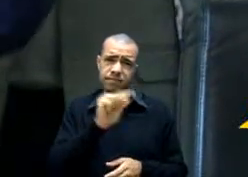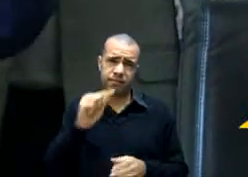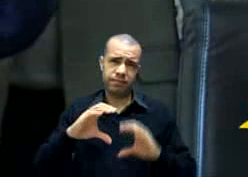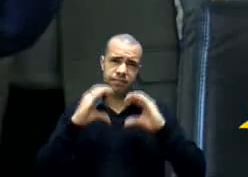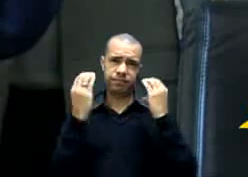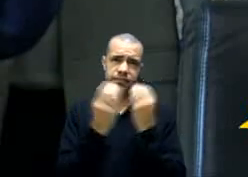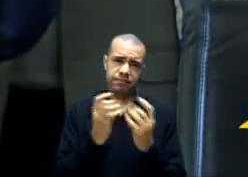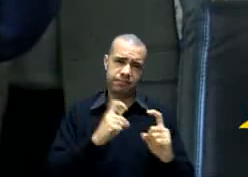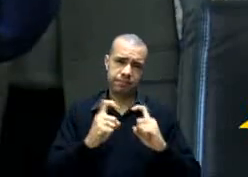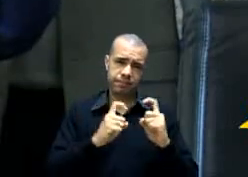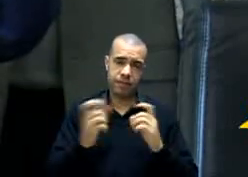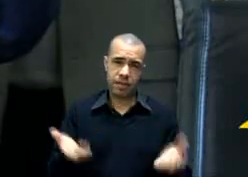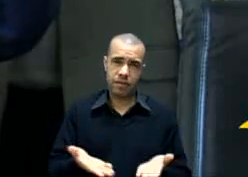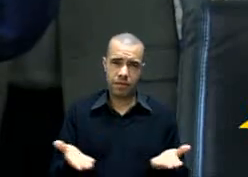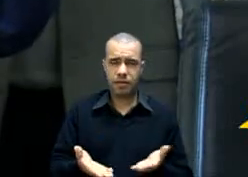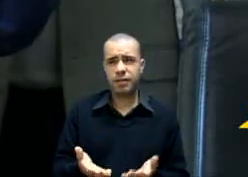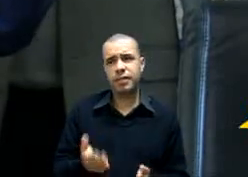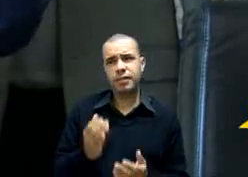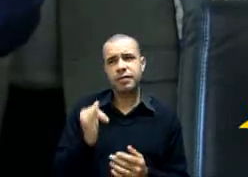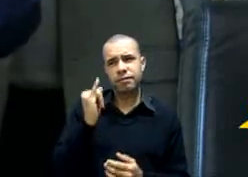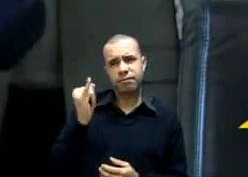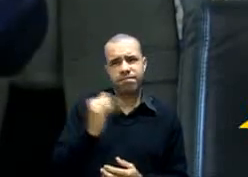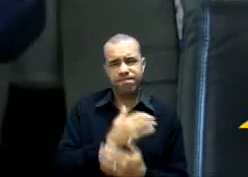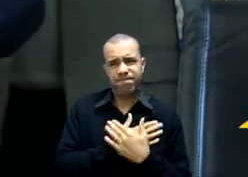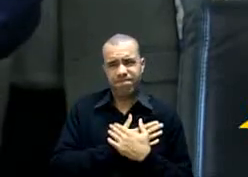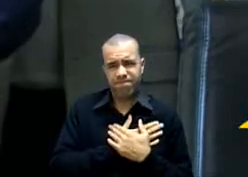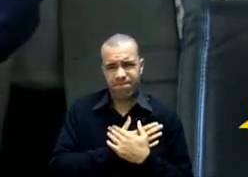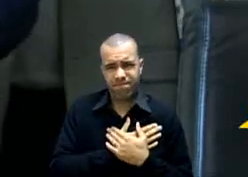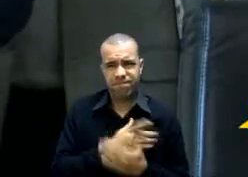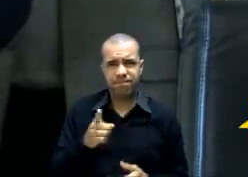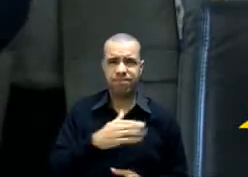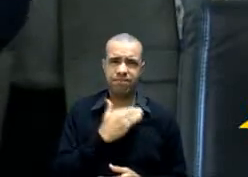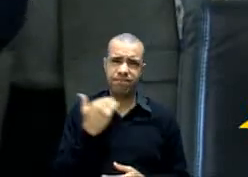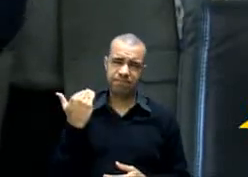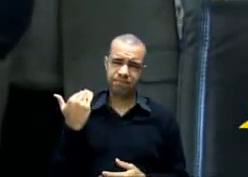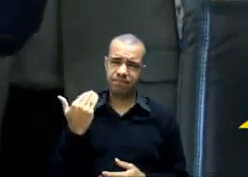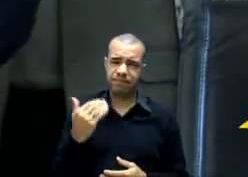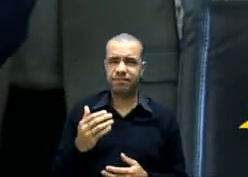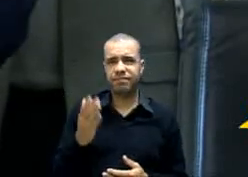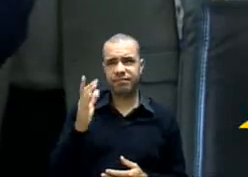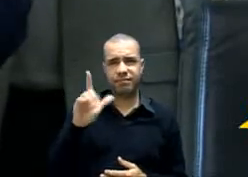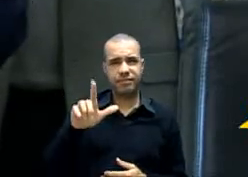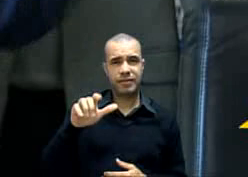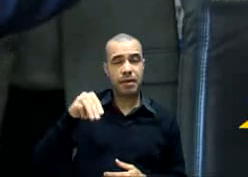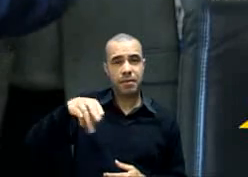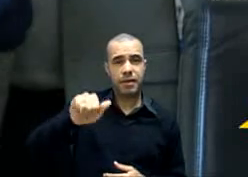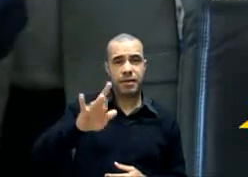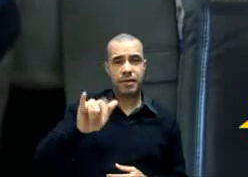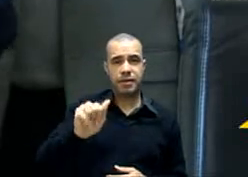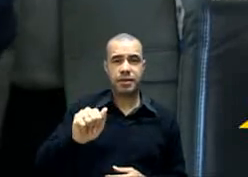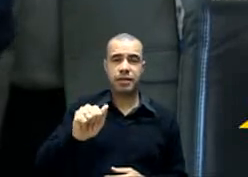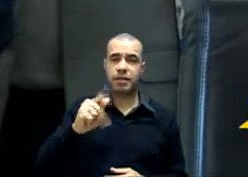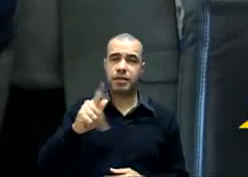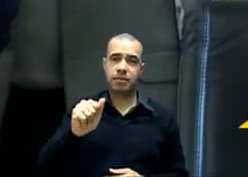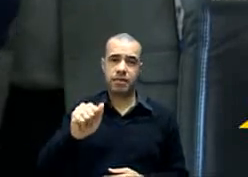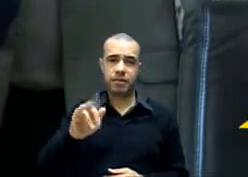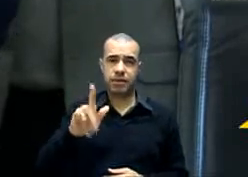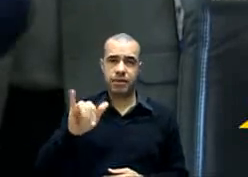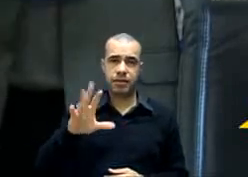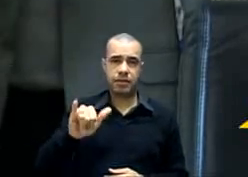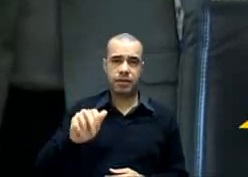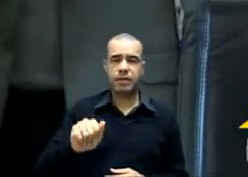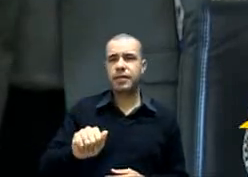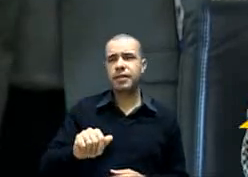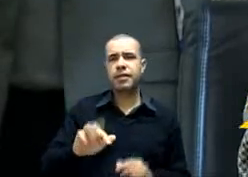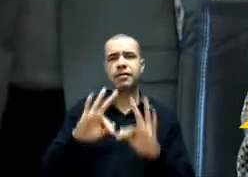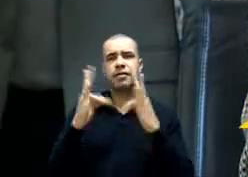falecimento da senhora Luzia Aparecida Neto de Carvalho, que do deliberado pela casa se dê ciência aos familiares